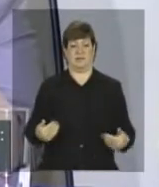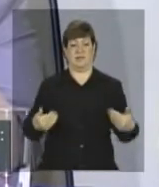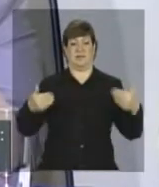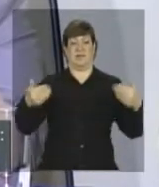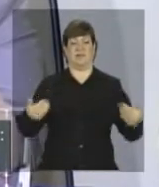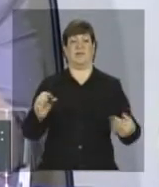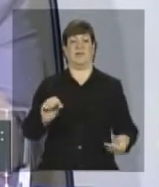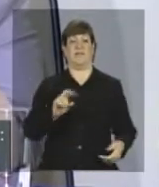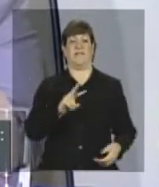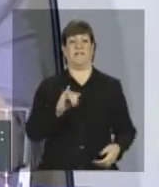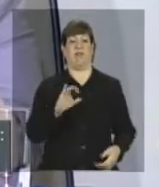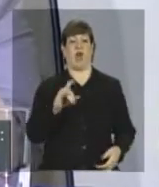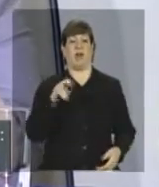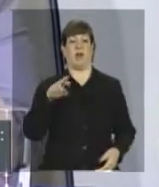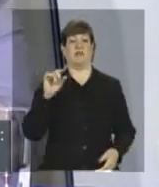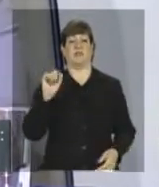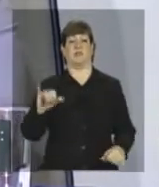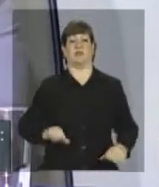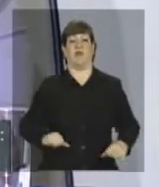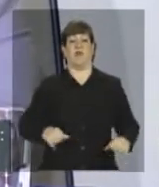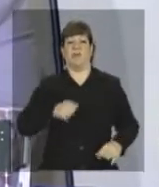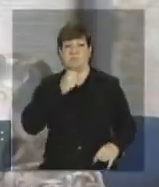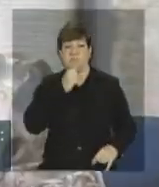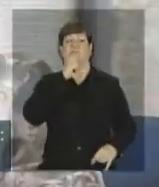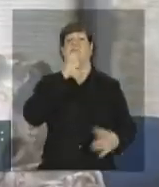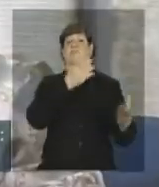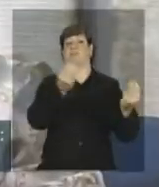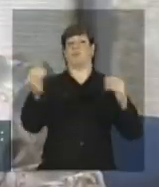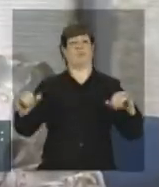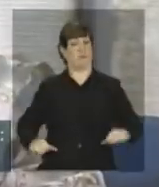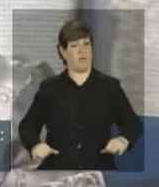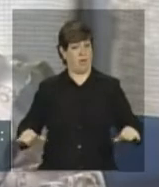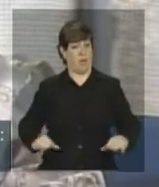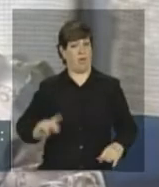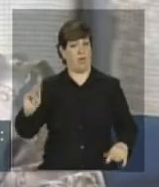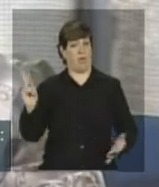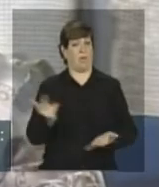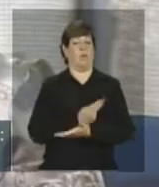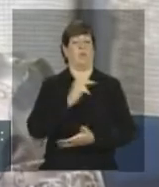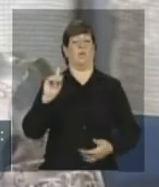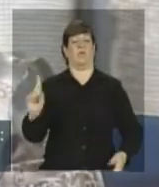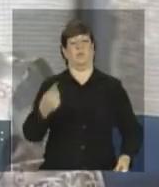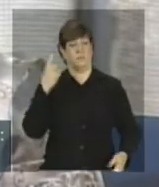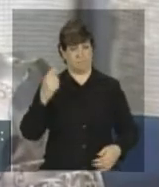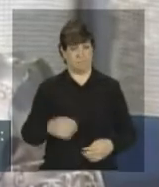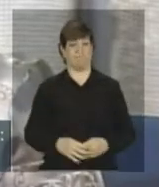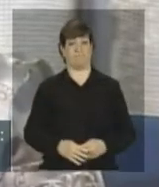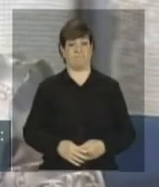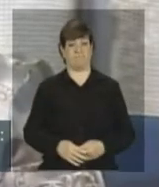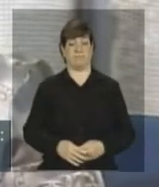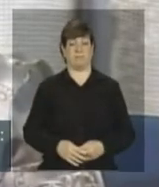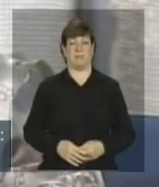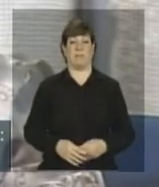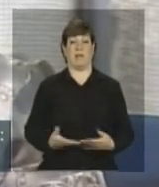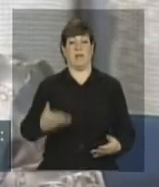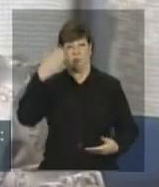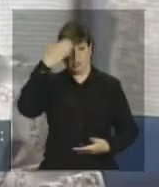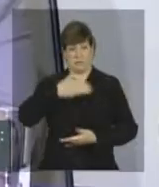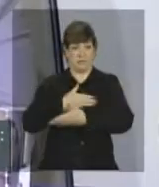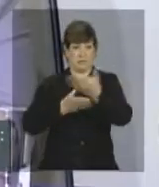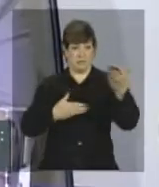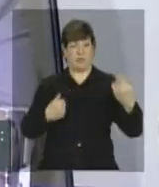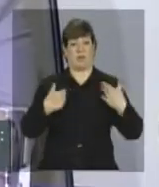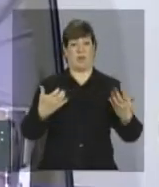de violência e vulnerabilidade que todas elas estão submetidas. E eu quero, de público, agradecer